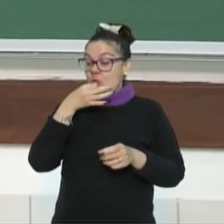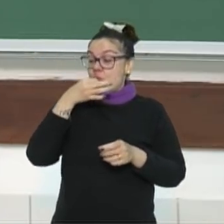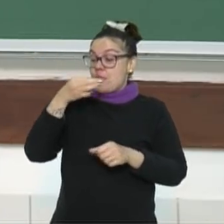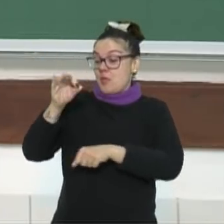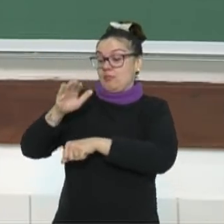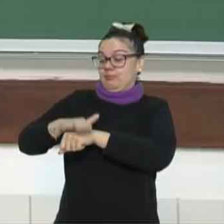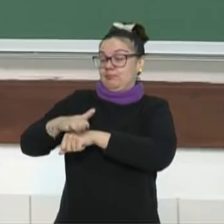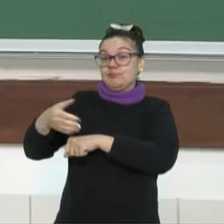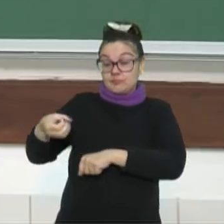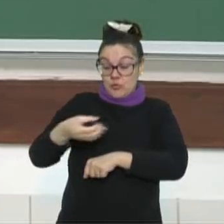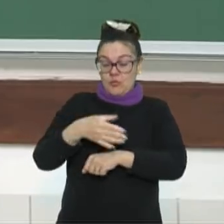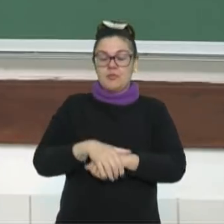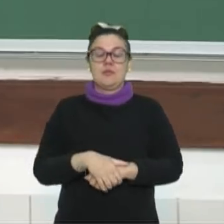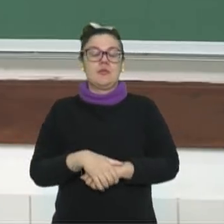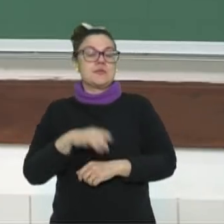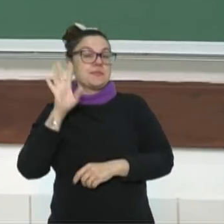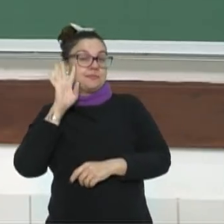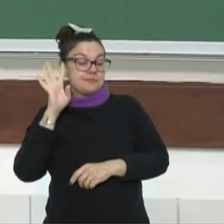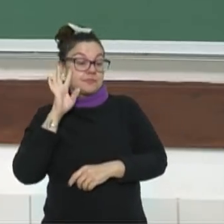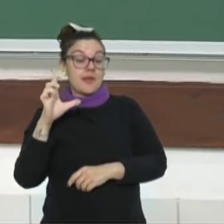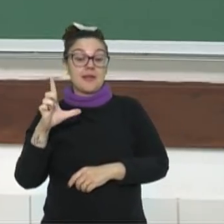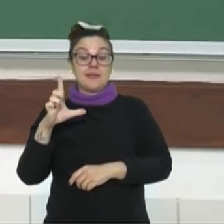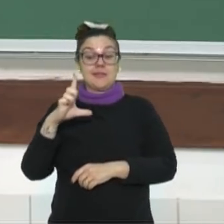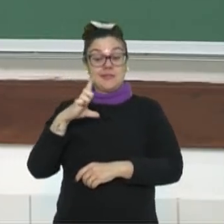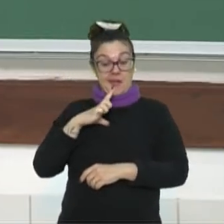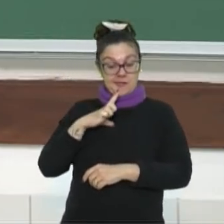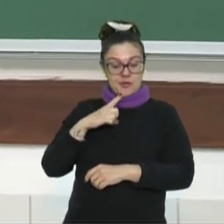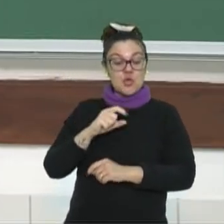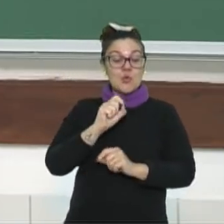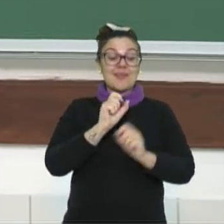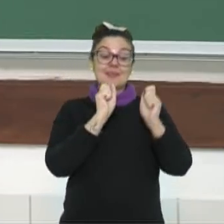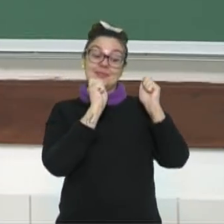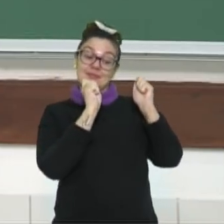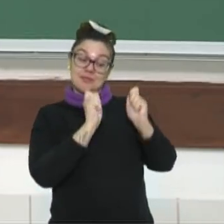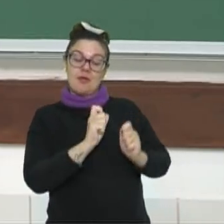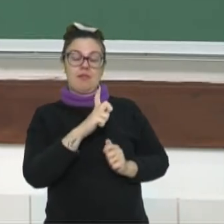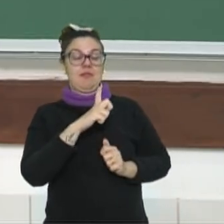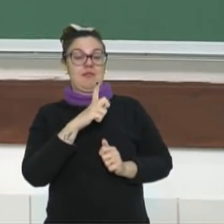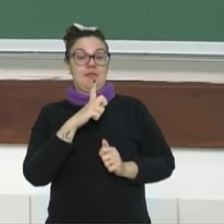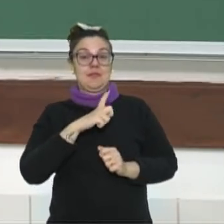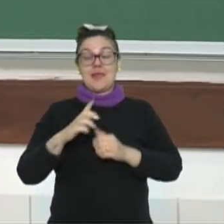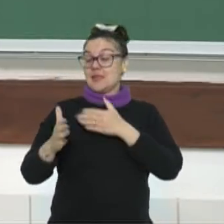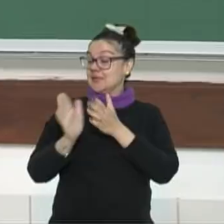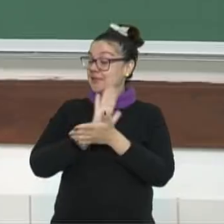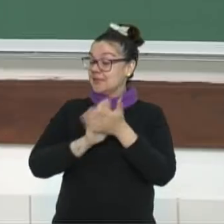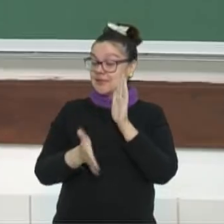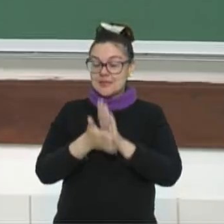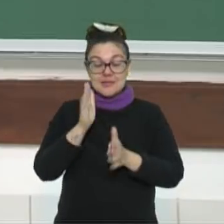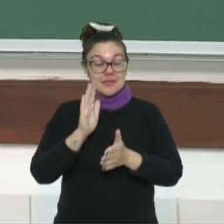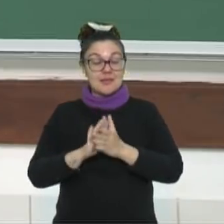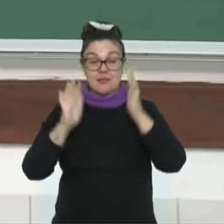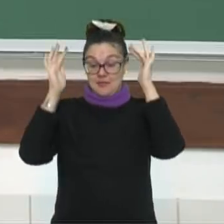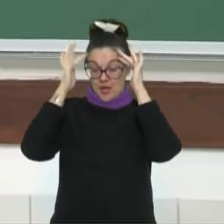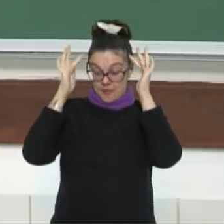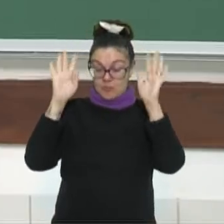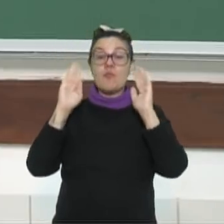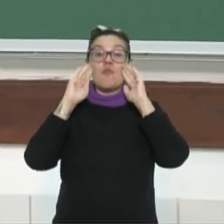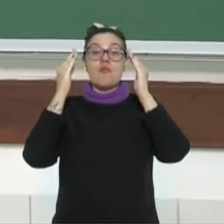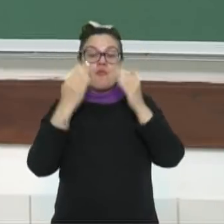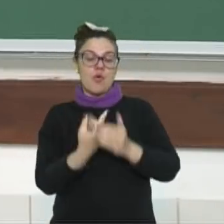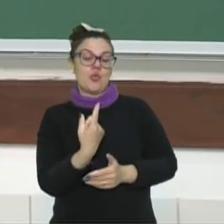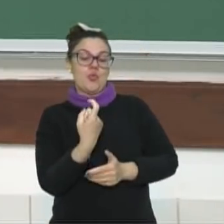pensemos também sobre aquilo que temos e aquilo que podemos ter. Nenhuma reflexão, ela se fecha em si mesmo.